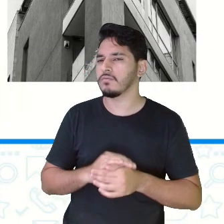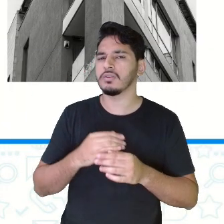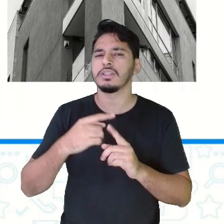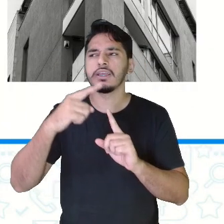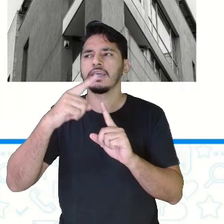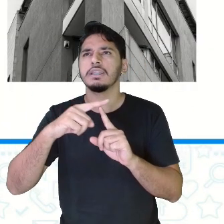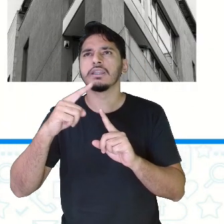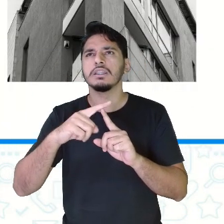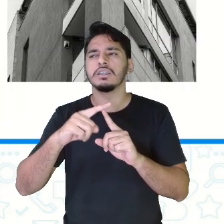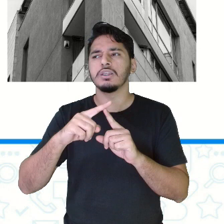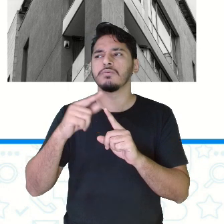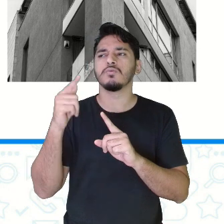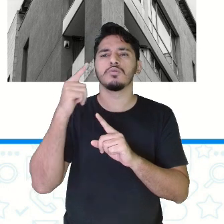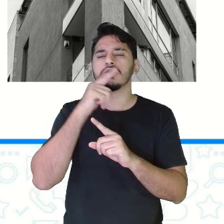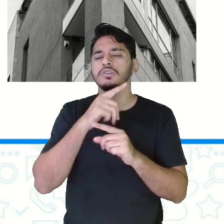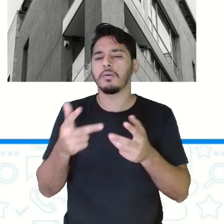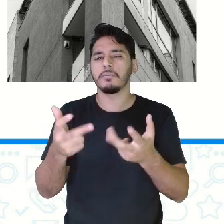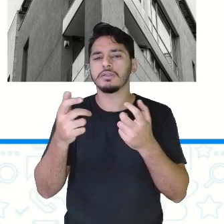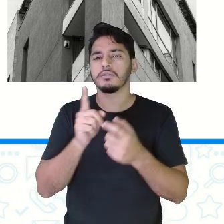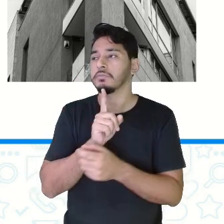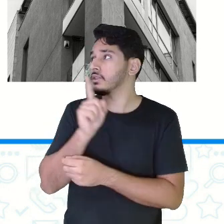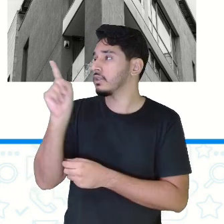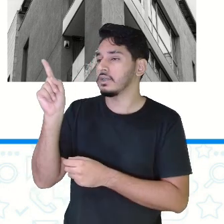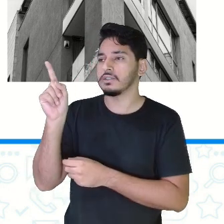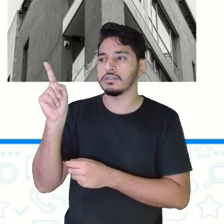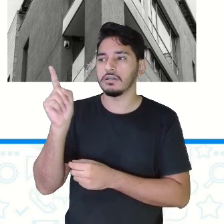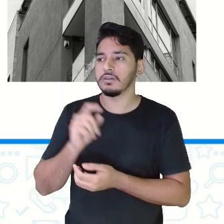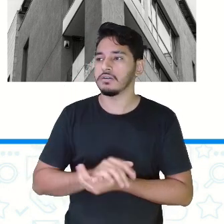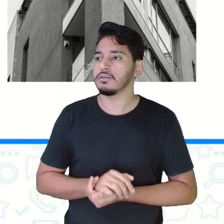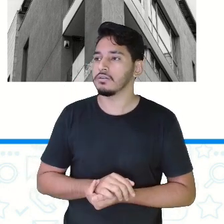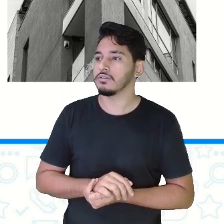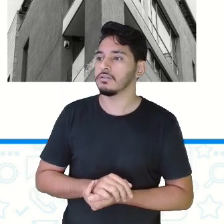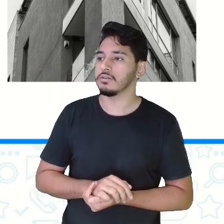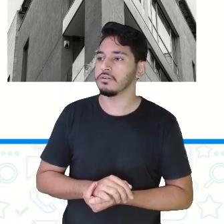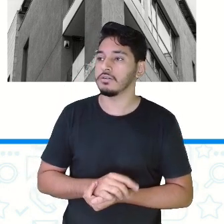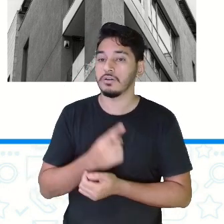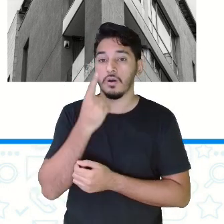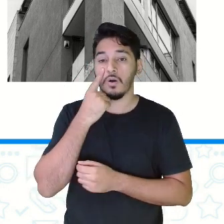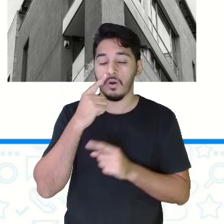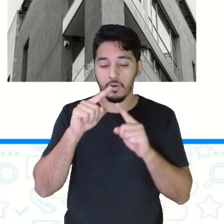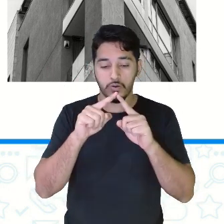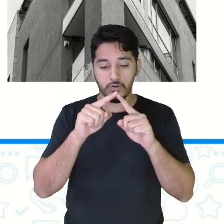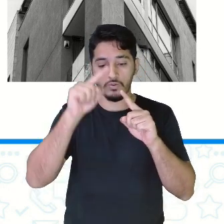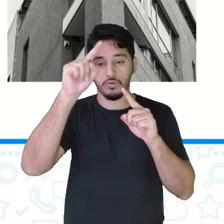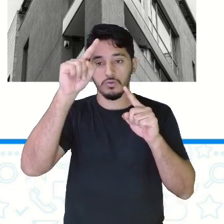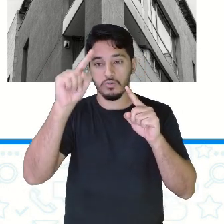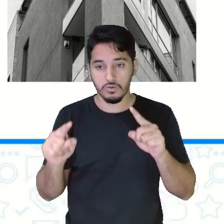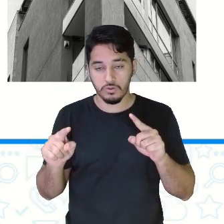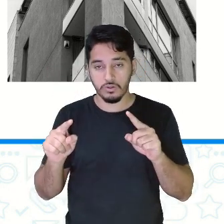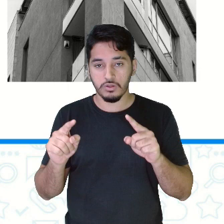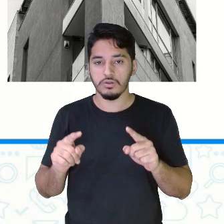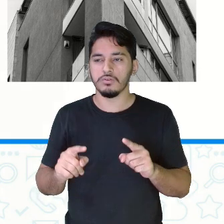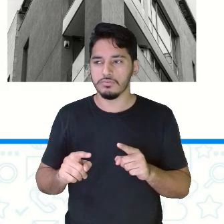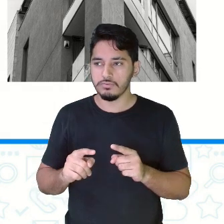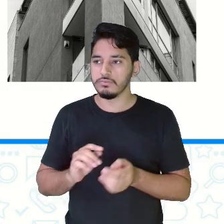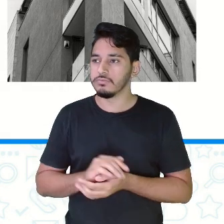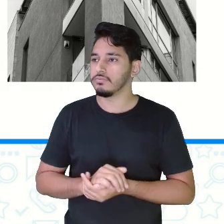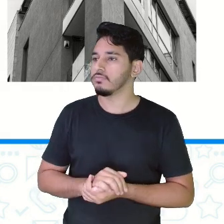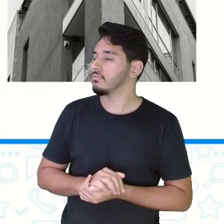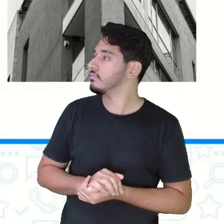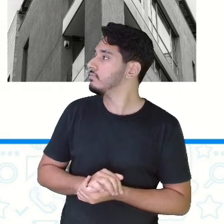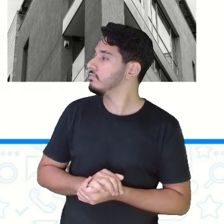de ângulo podemos identificar nessa imagem? É esse ângulo aqui, tá? Tá bem desenhadinho para você